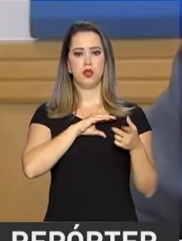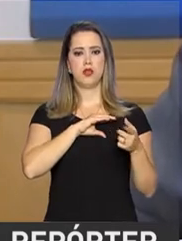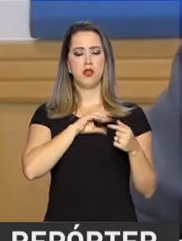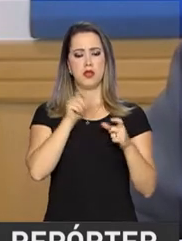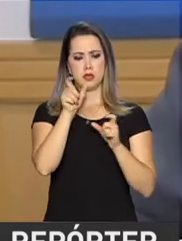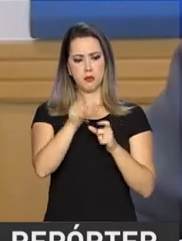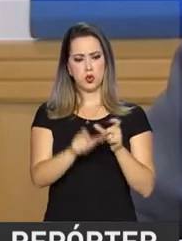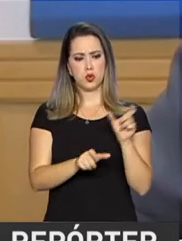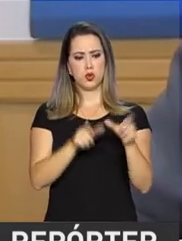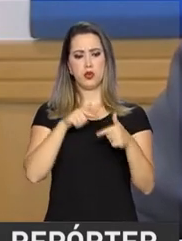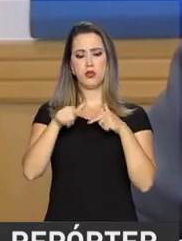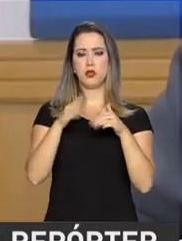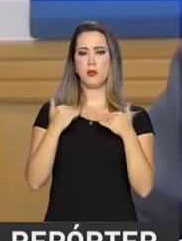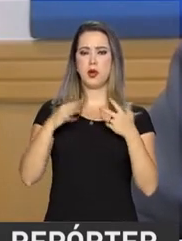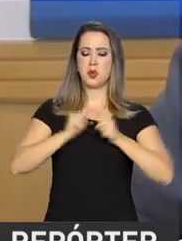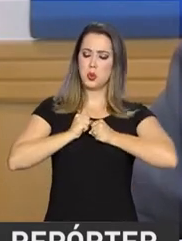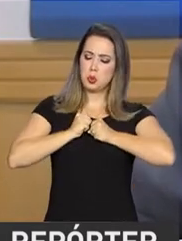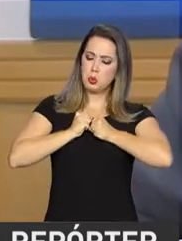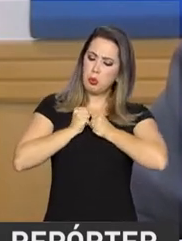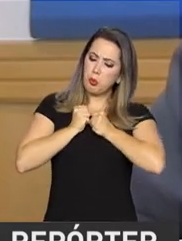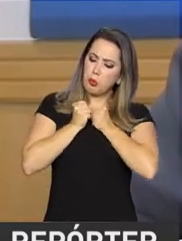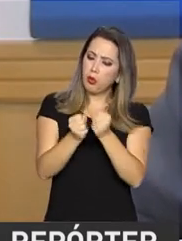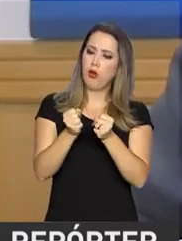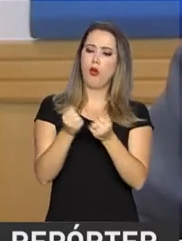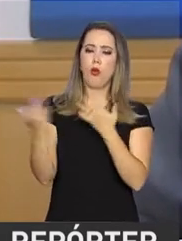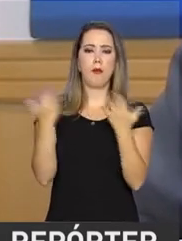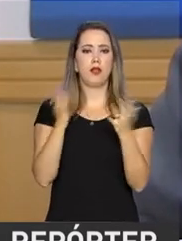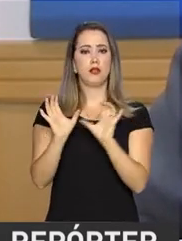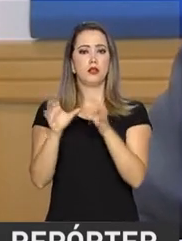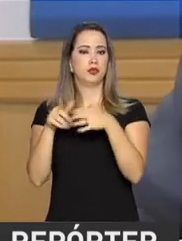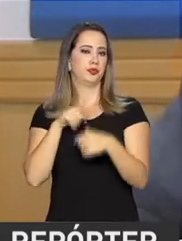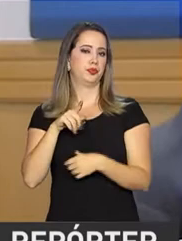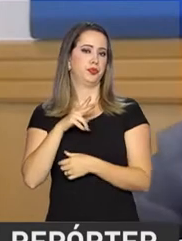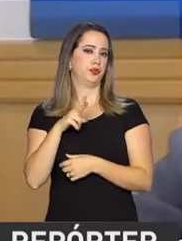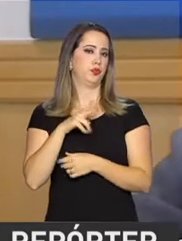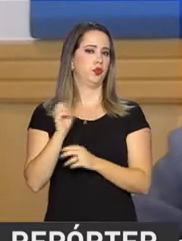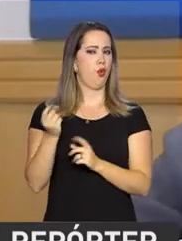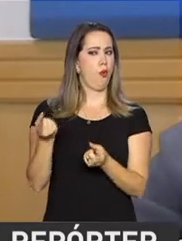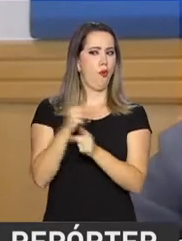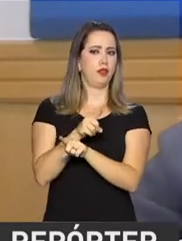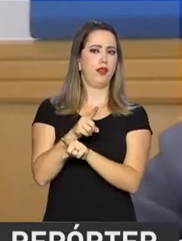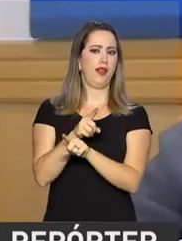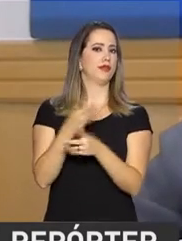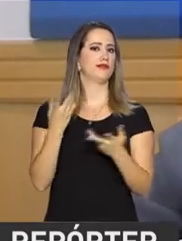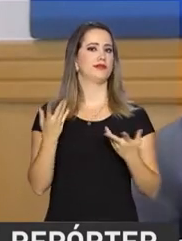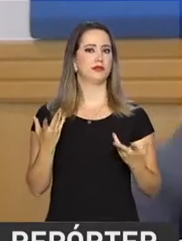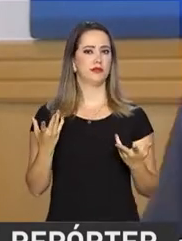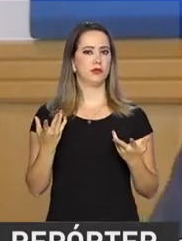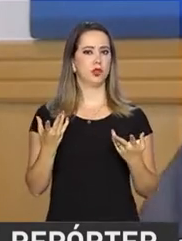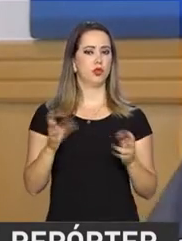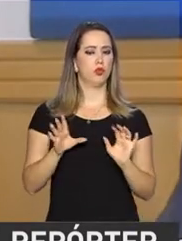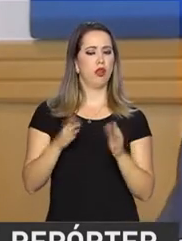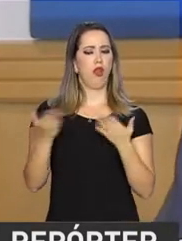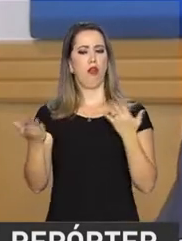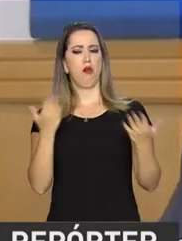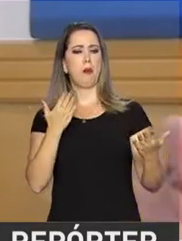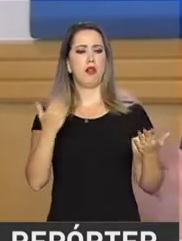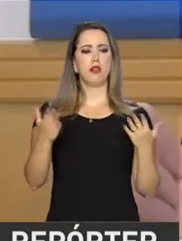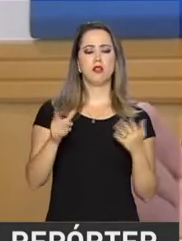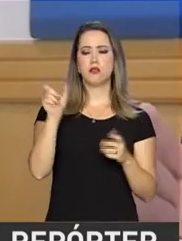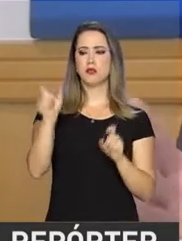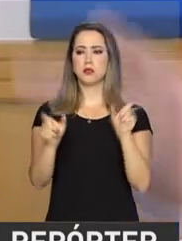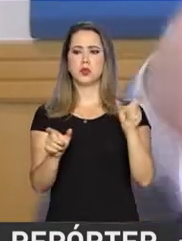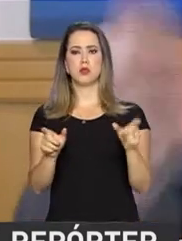trabalha mais arduamente do que o trabalho privado ou será que o contrário então o princípio da igualdade é